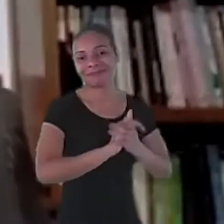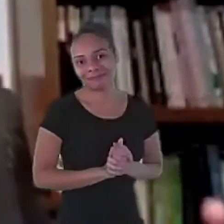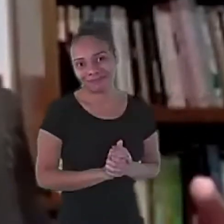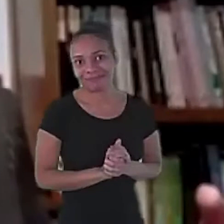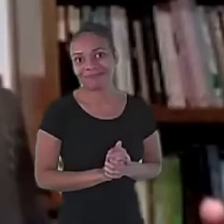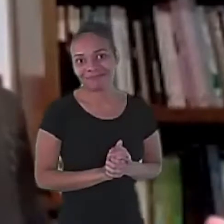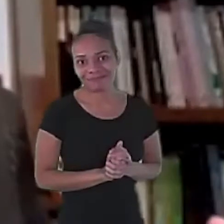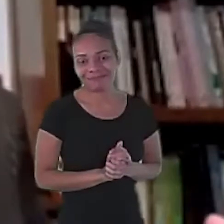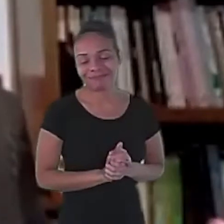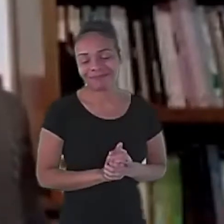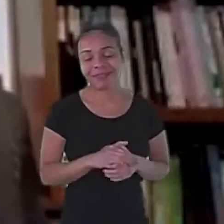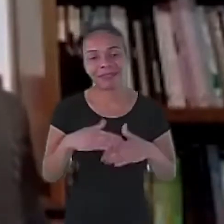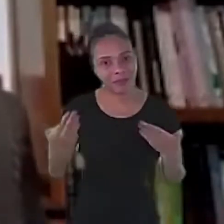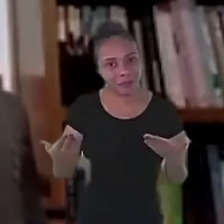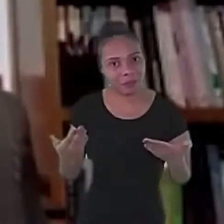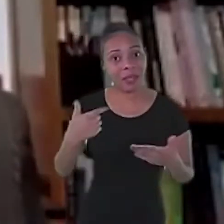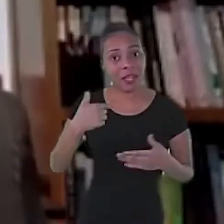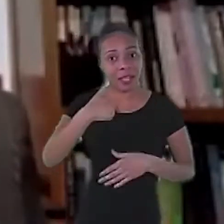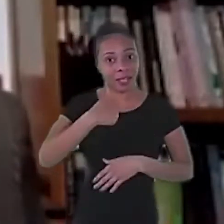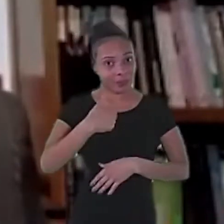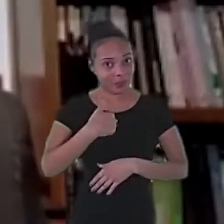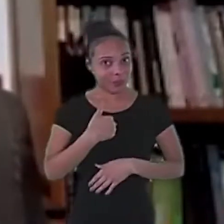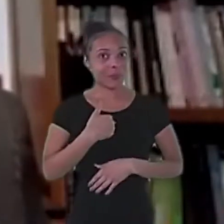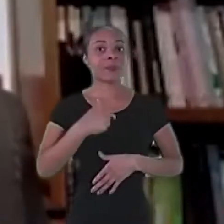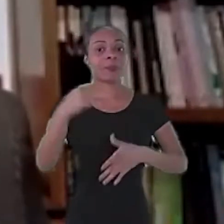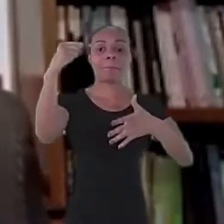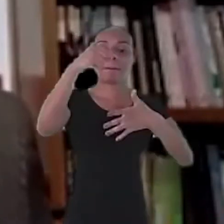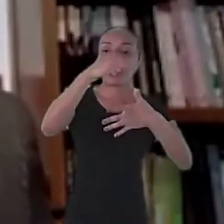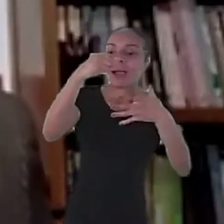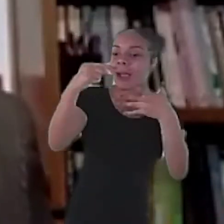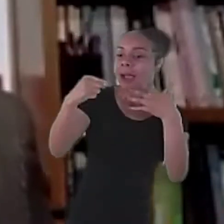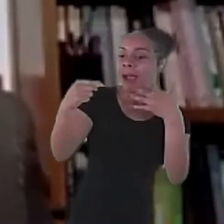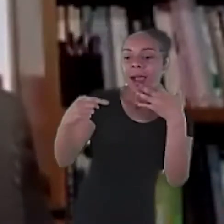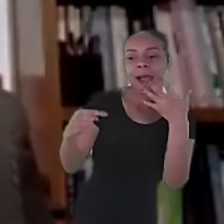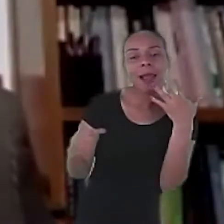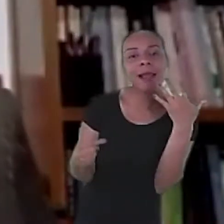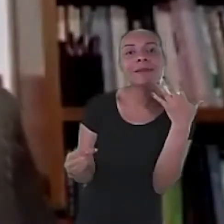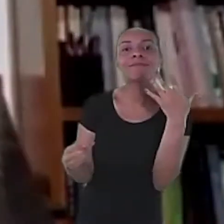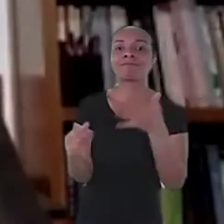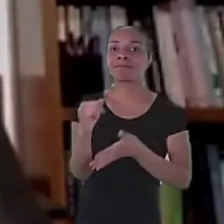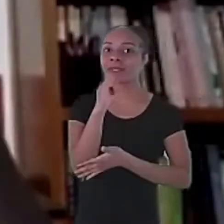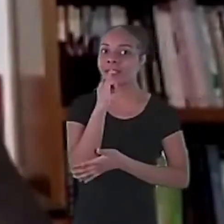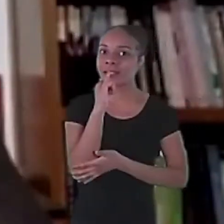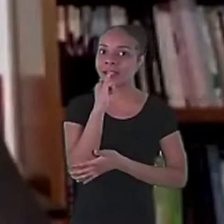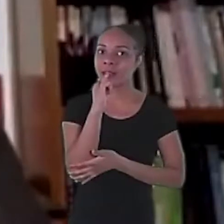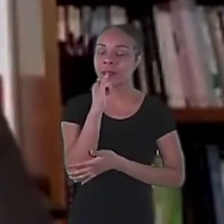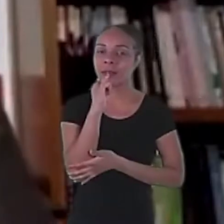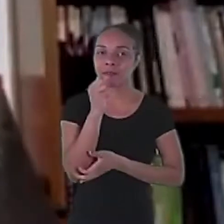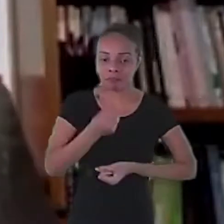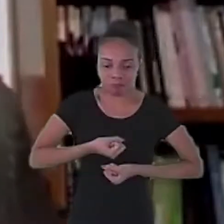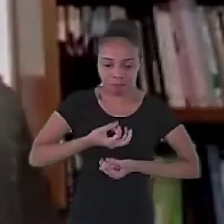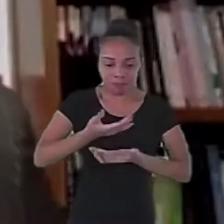trazer alguns exemplos para clarear essa questão.